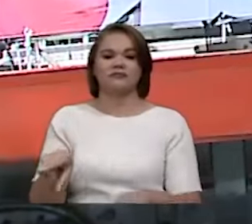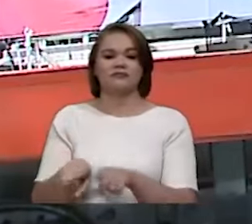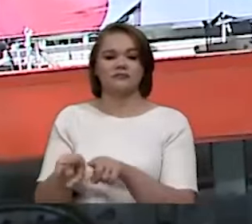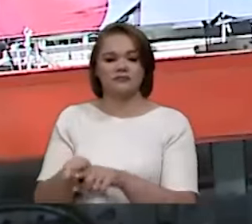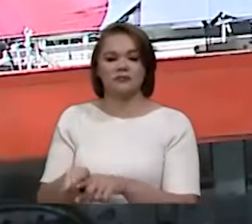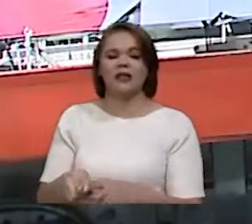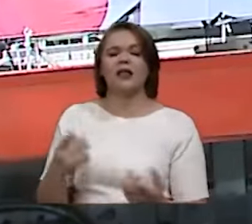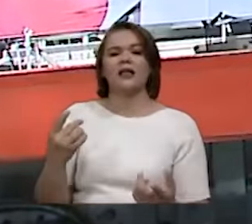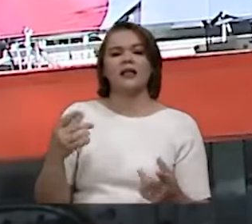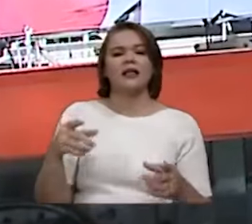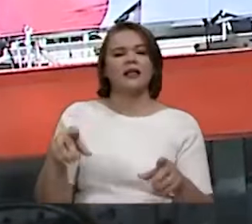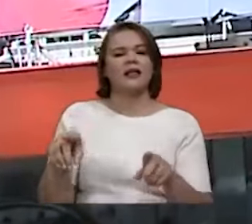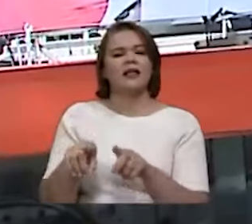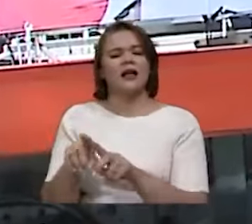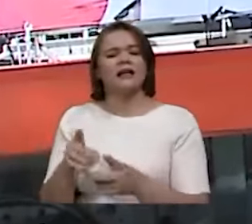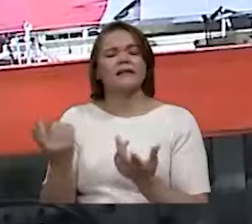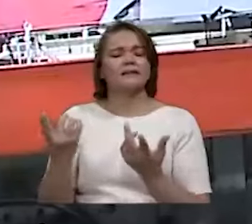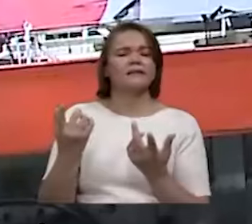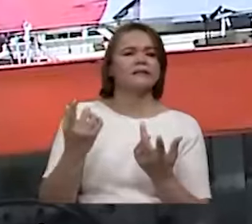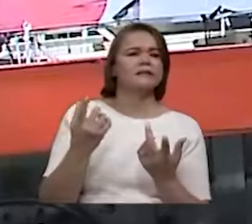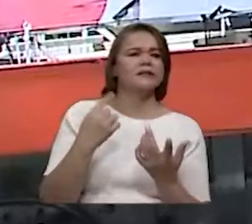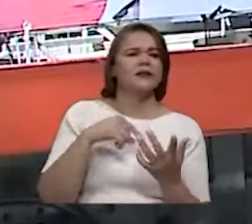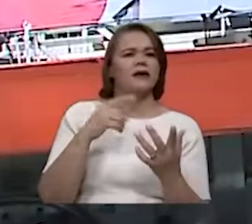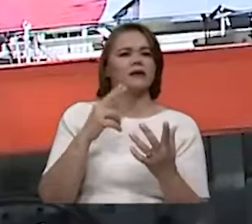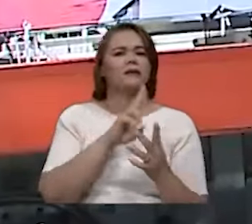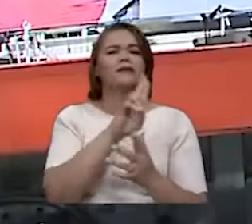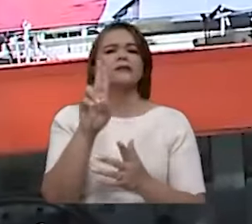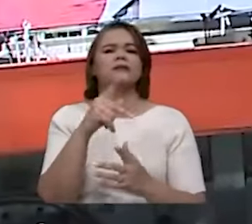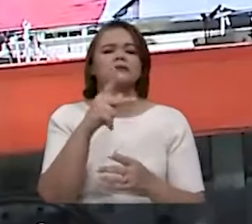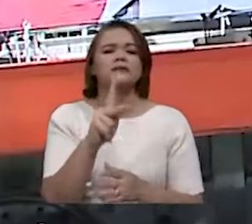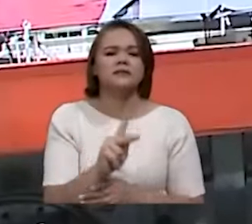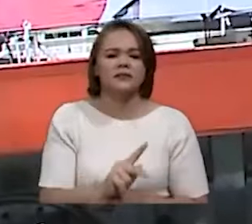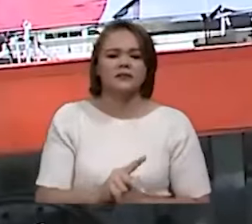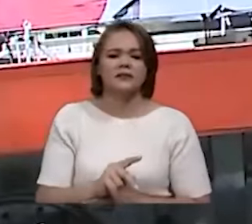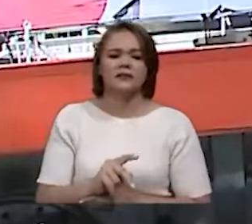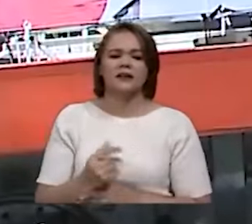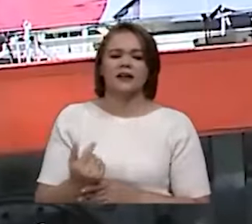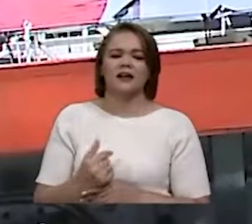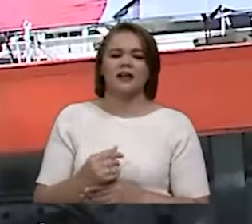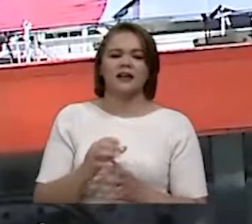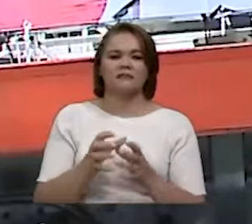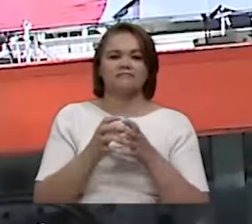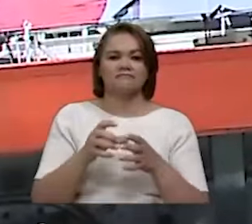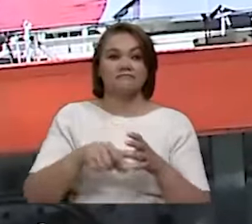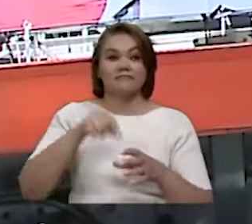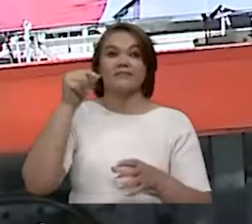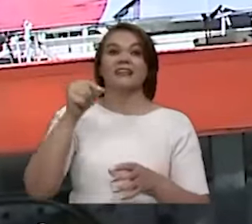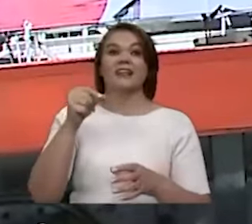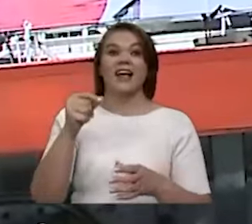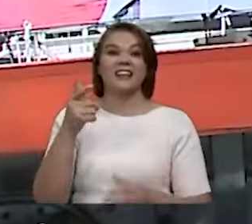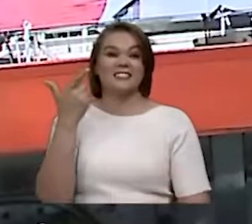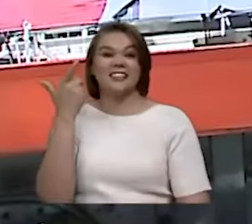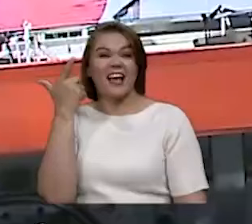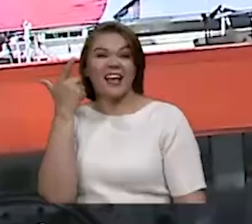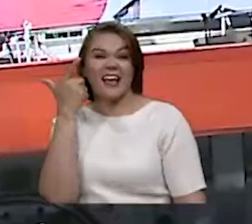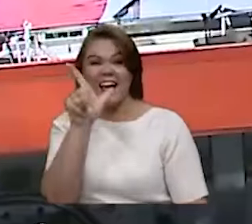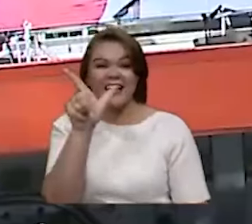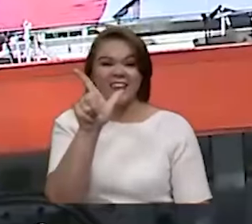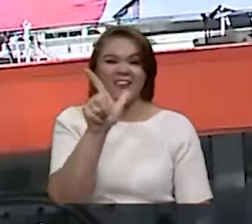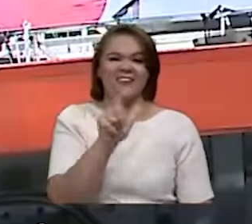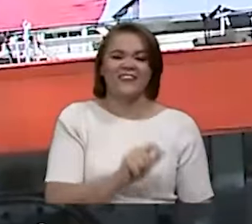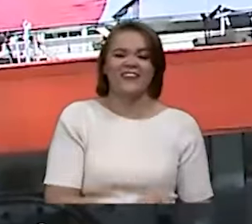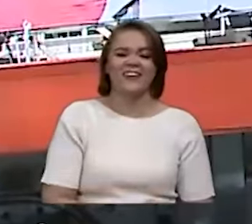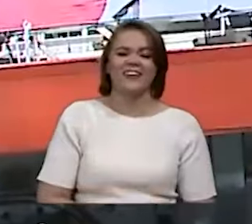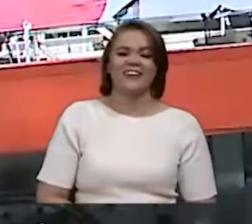seu nome: Fulano. Aí ele diz assim: bola tal. Aí Júnior ou Jaque: decidido! Aí,